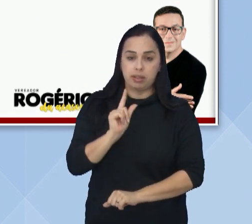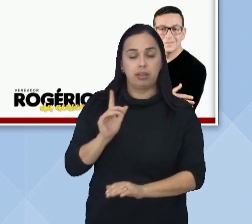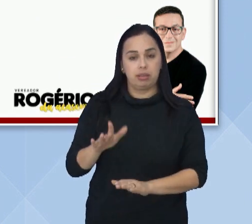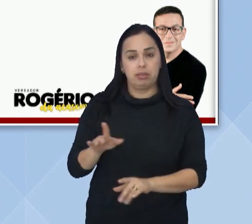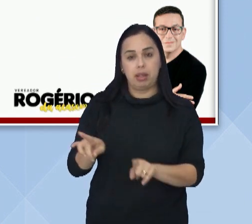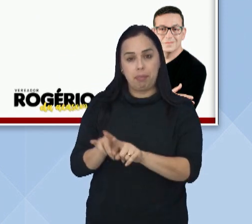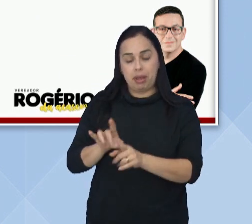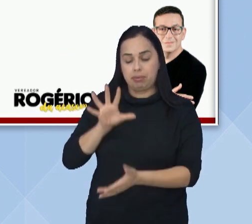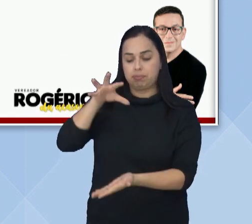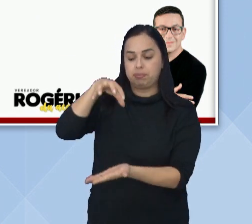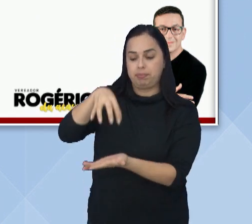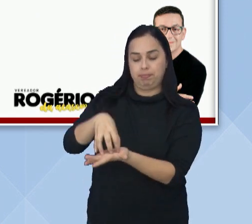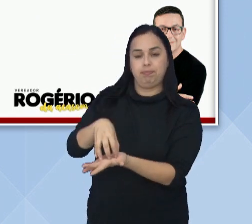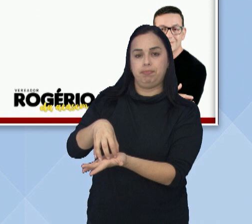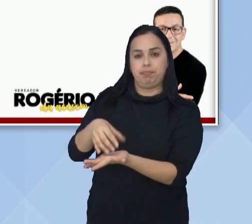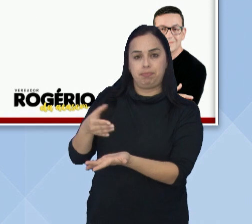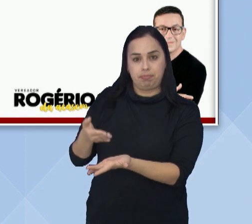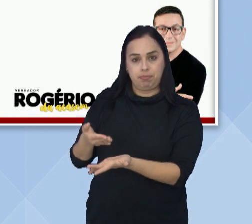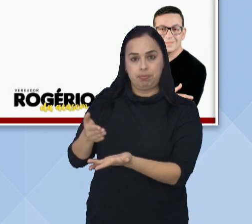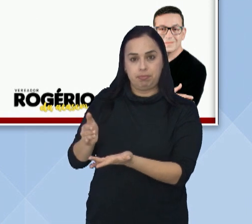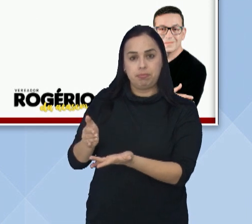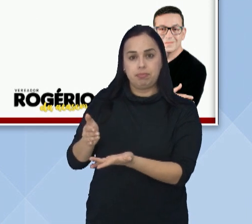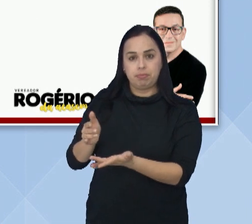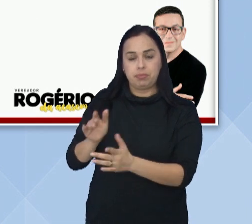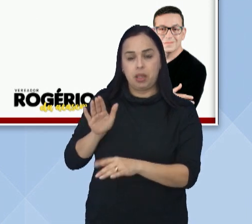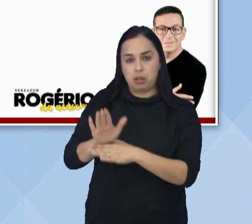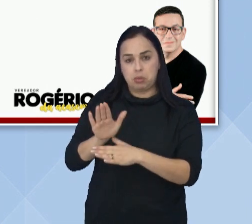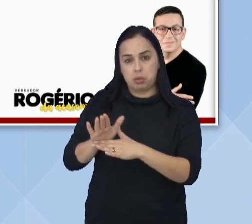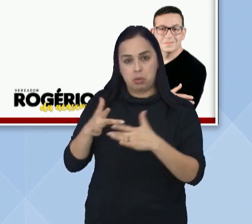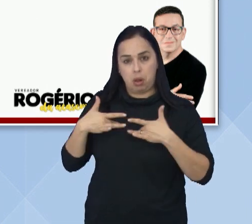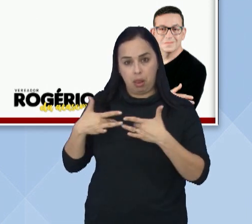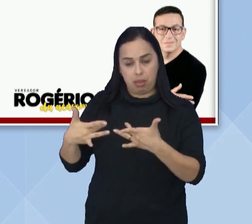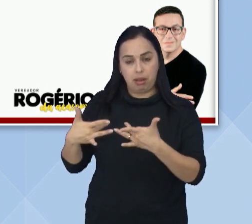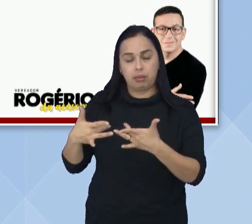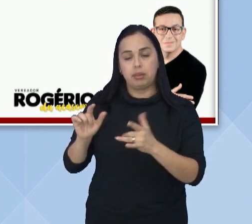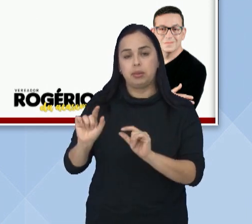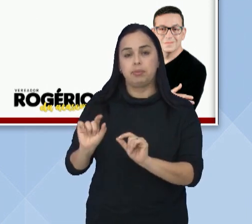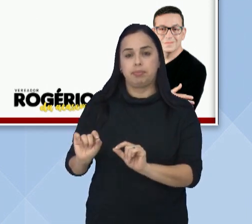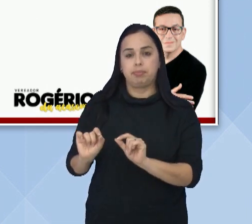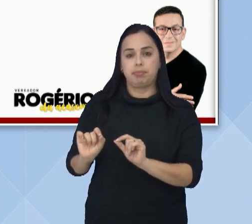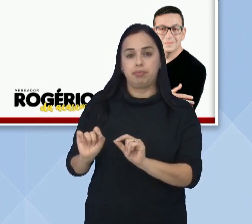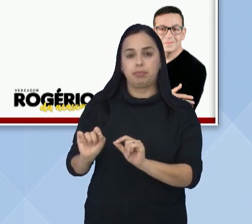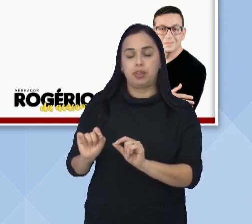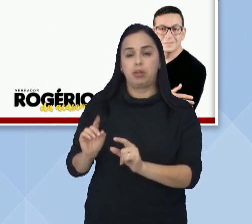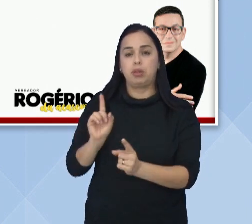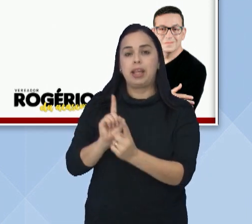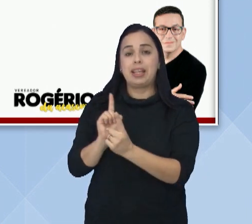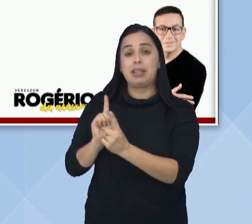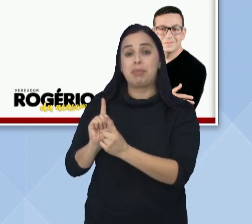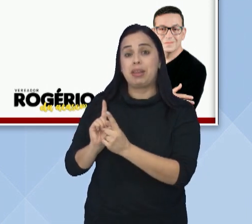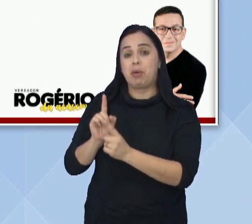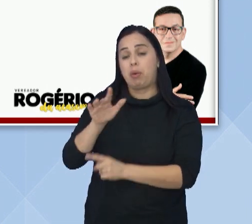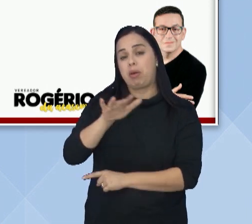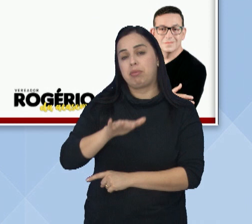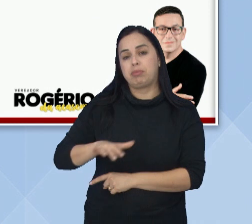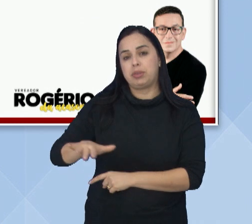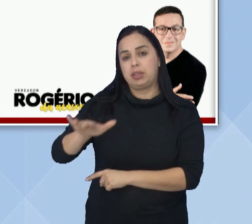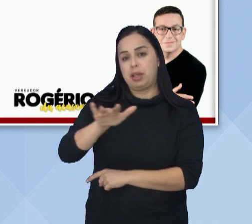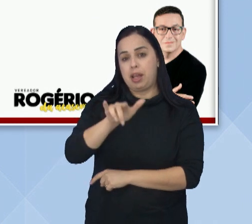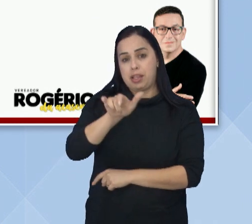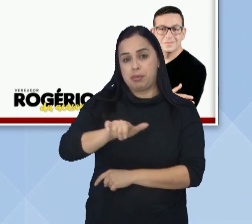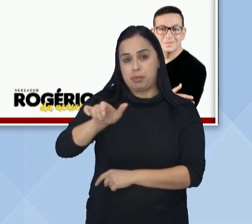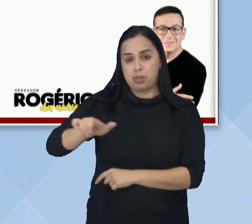AMA, em seu programa de ação solidária, visa oferecer atendimento à população em